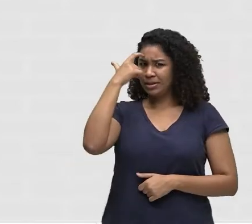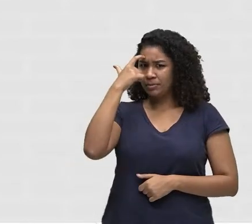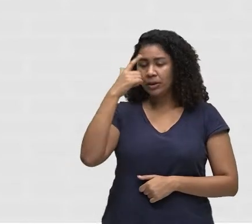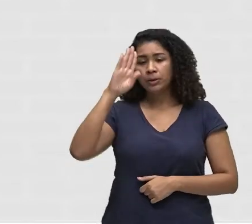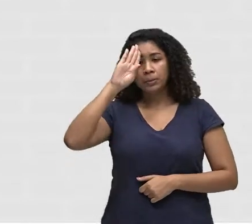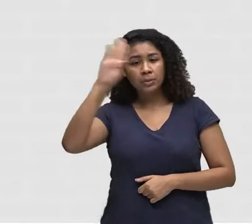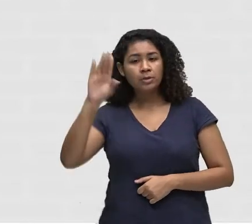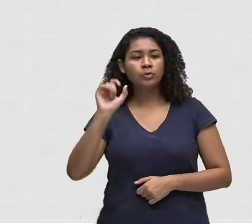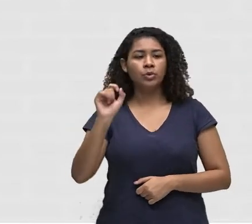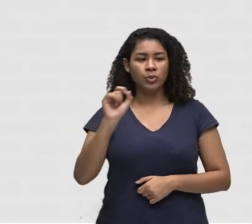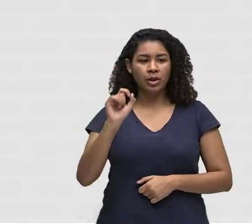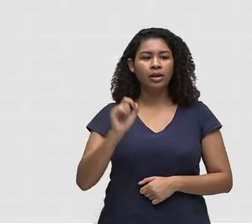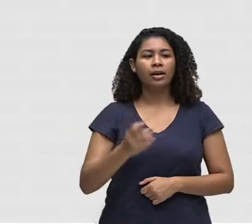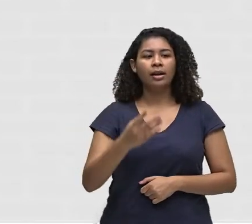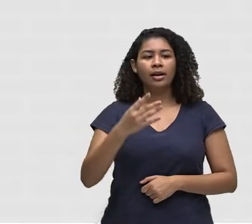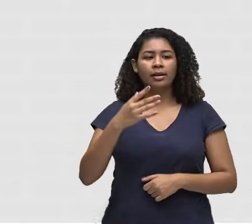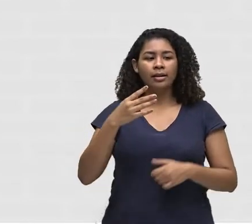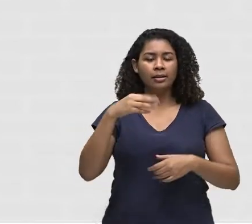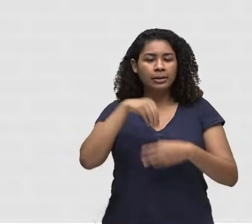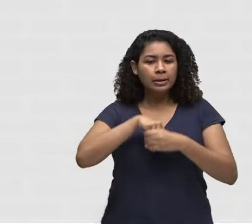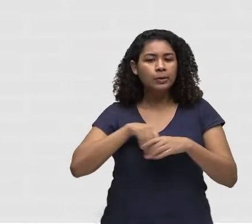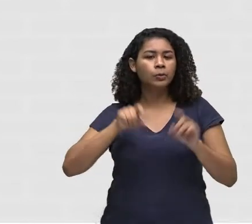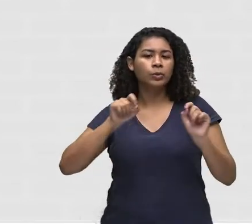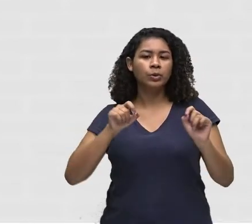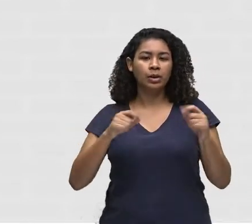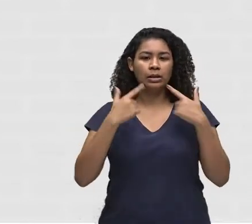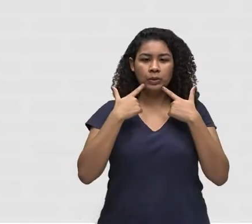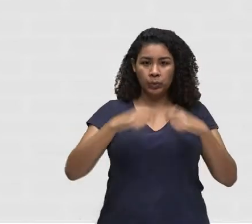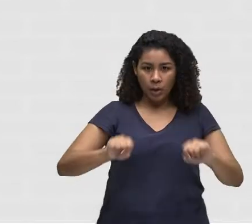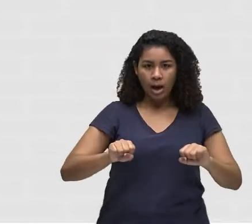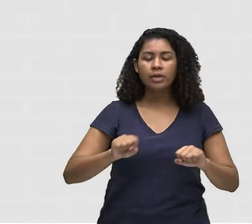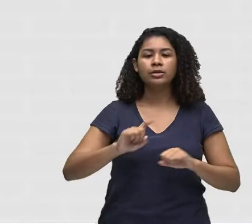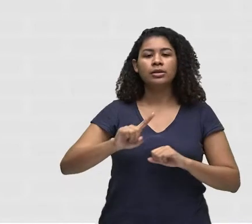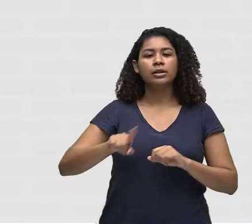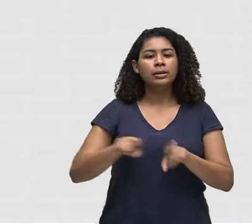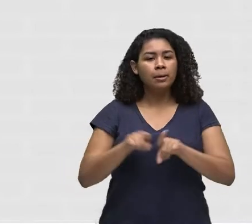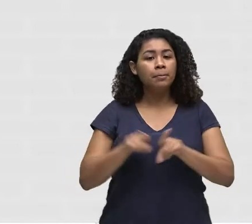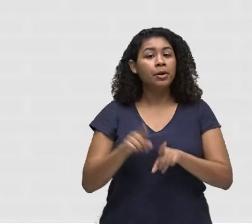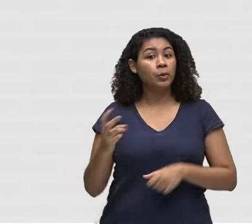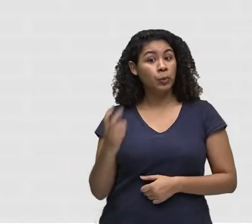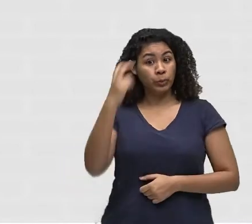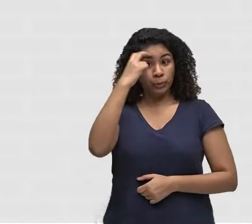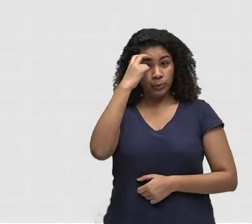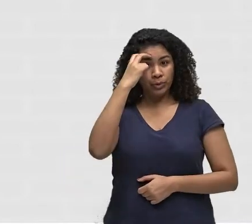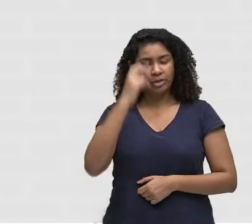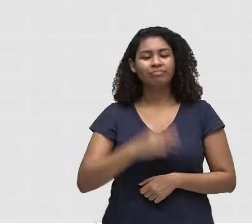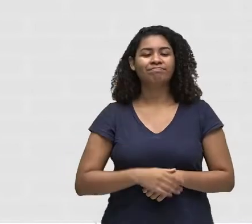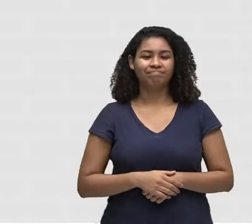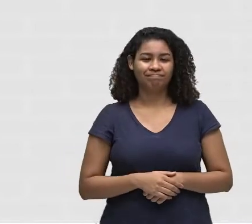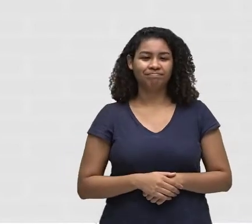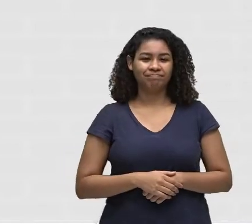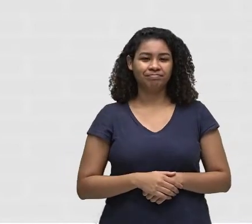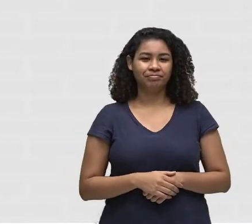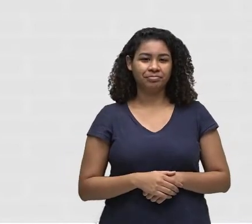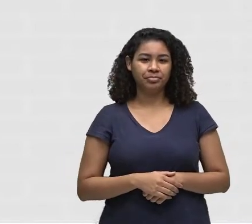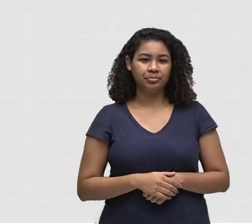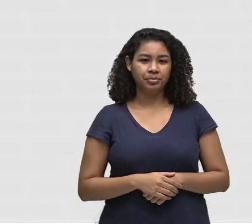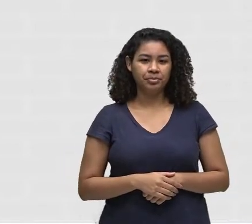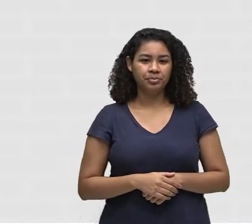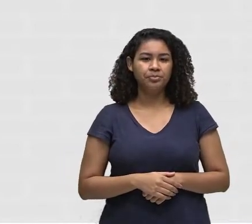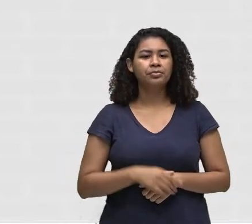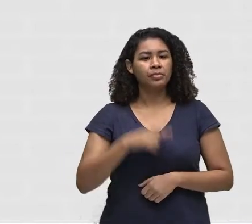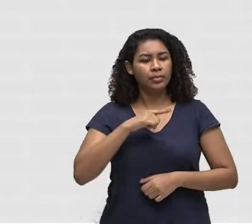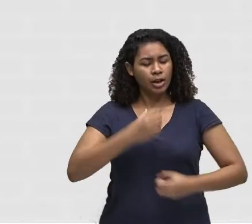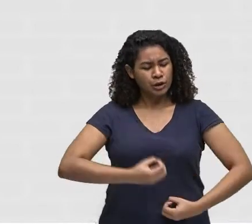linguagem e tratado também no âmbito da cultura. Assim, além dos próprios movimentos a serem trabalhados em determinada prática, as